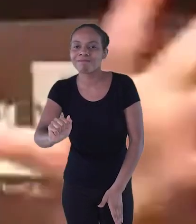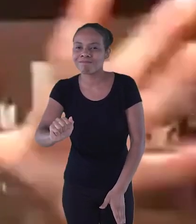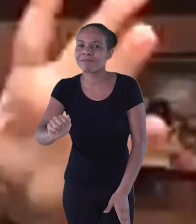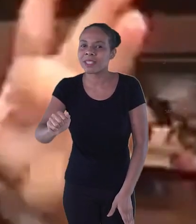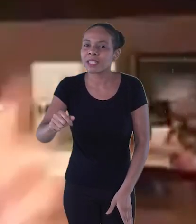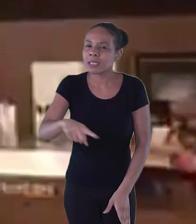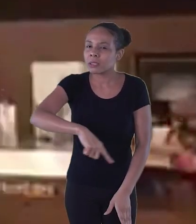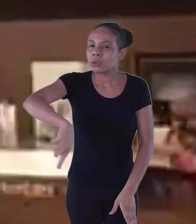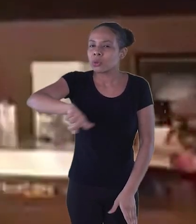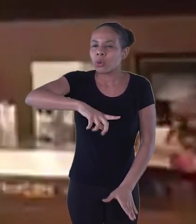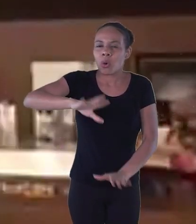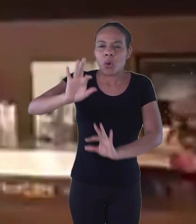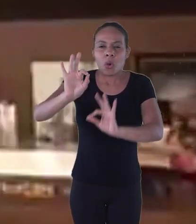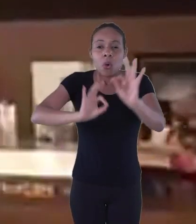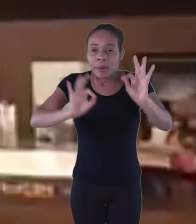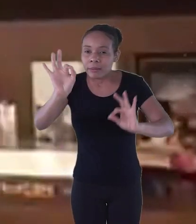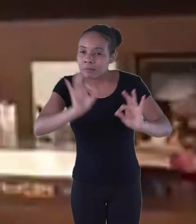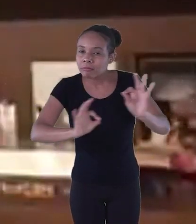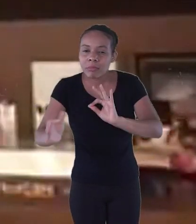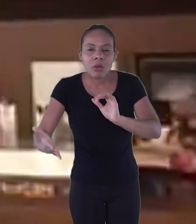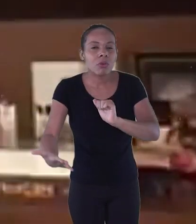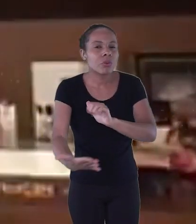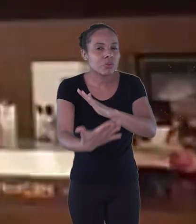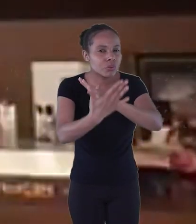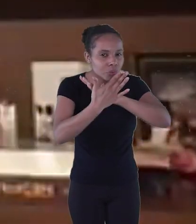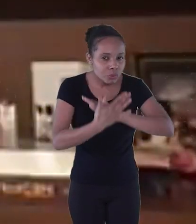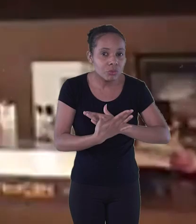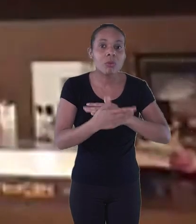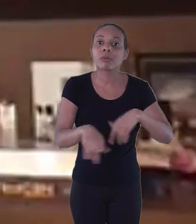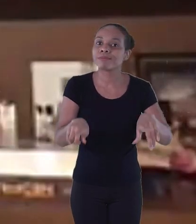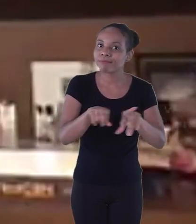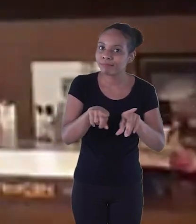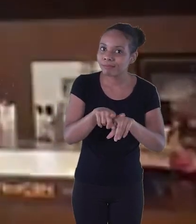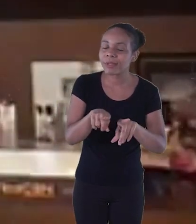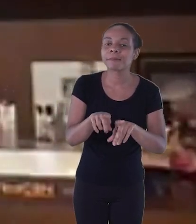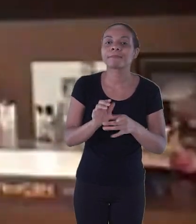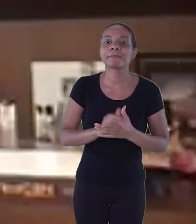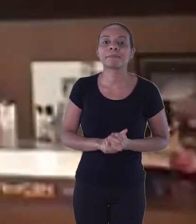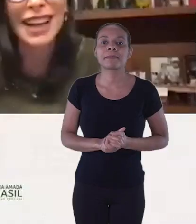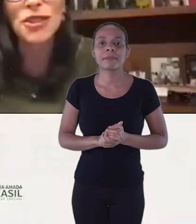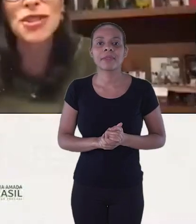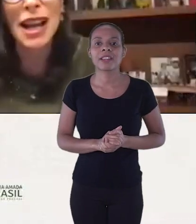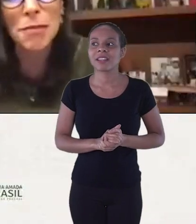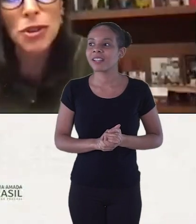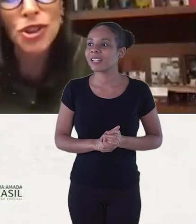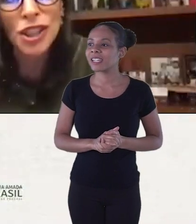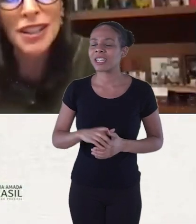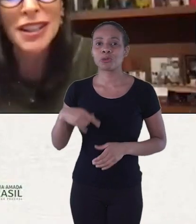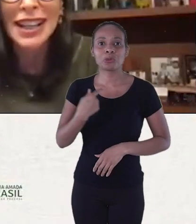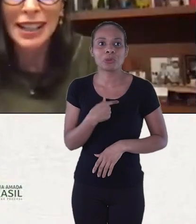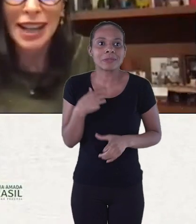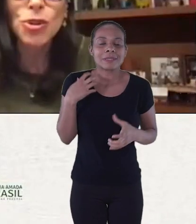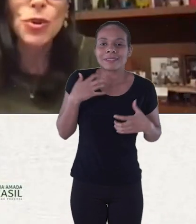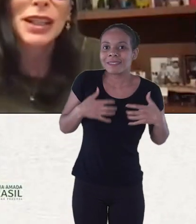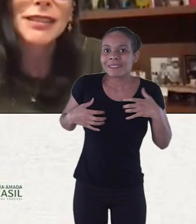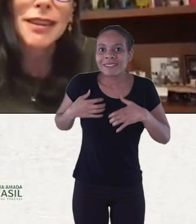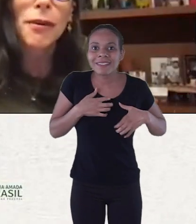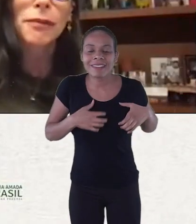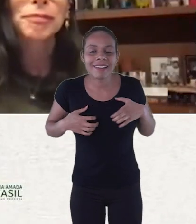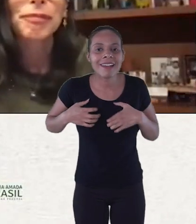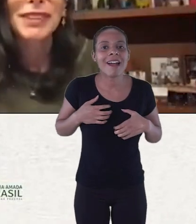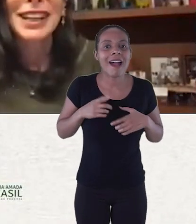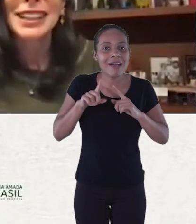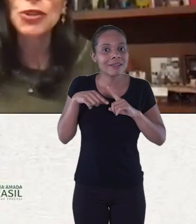nessa logística. E aí entraram os NEABs, uma logística maluca, e aí entraram os NEABs de